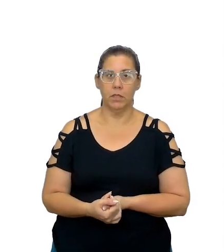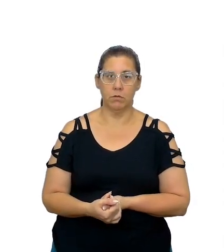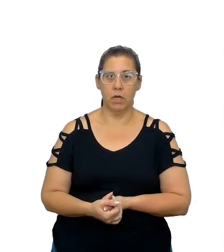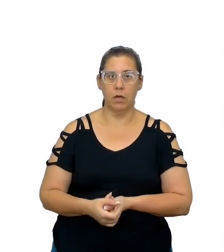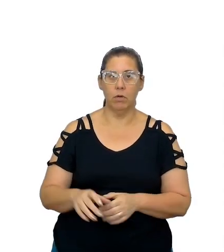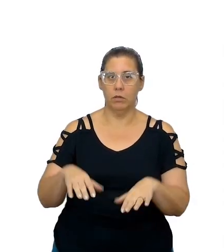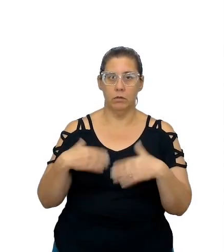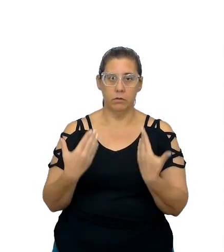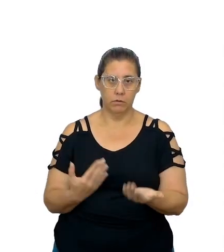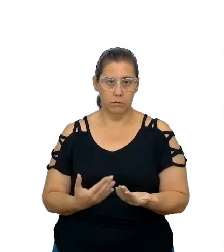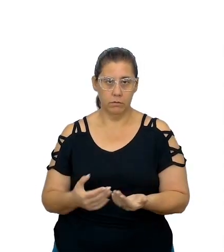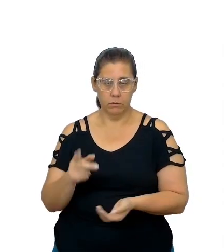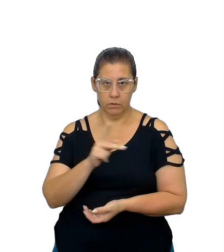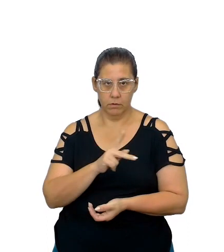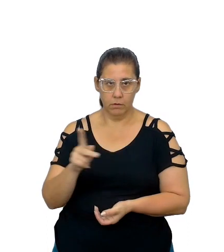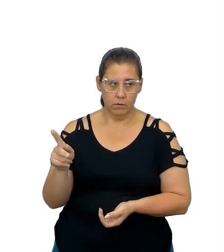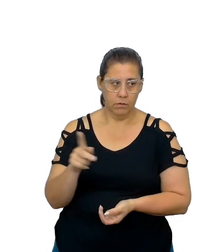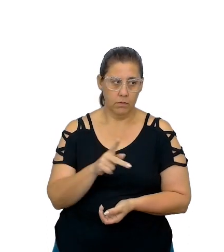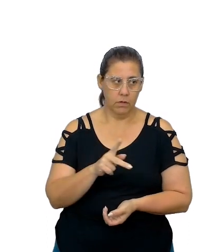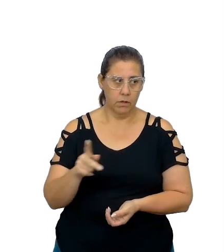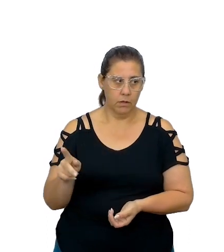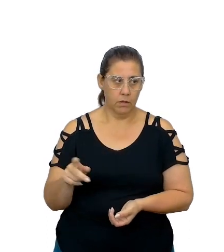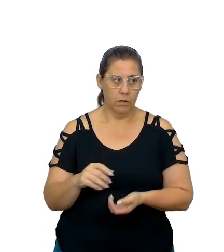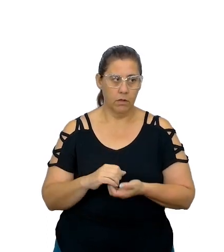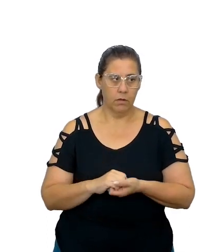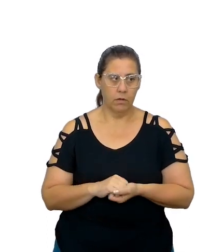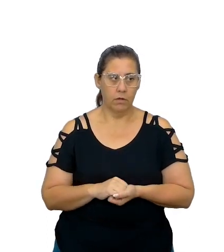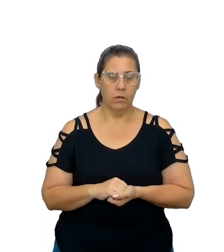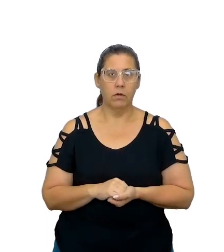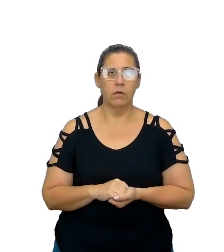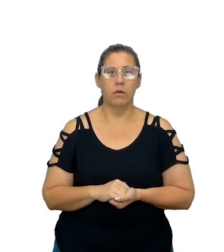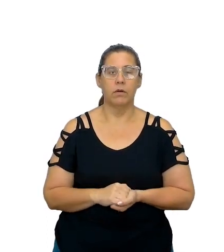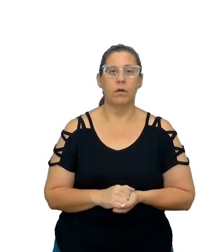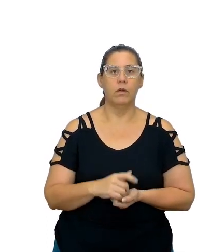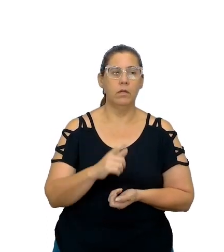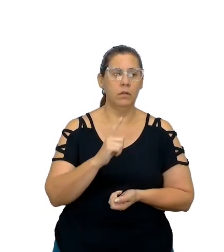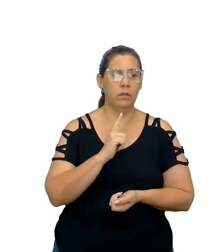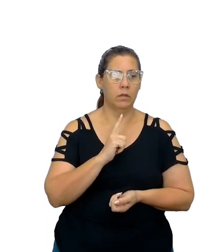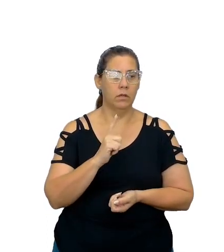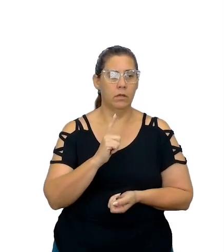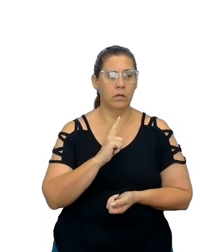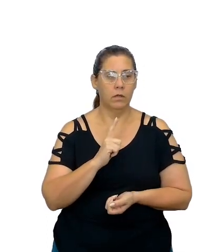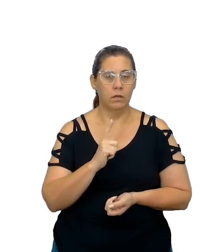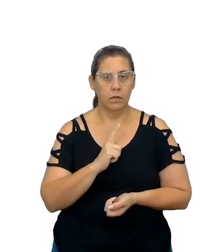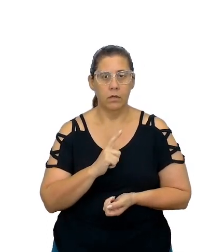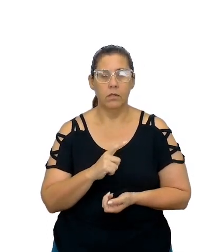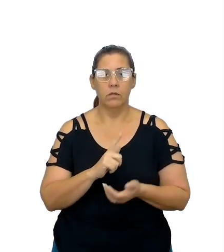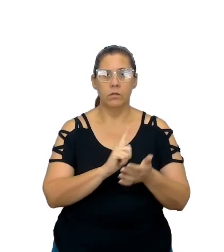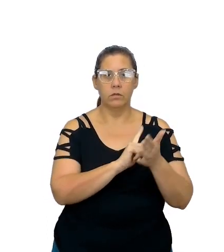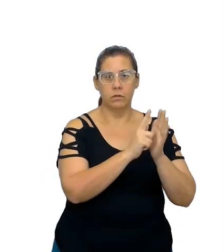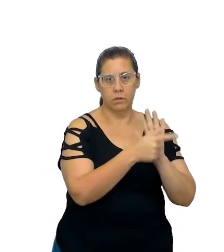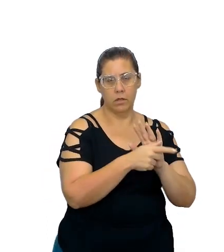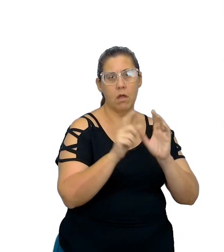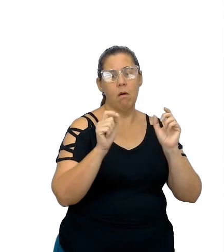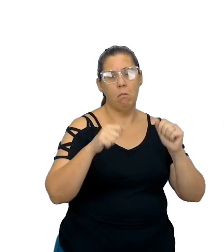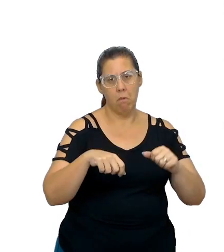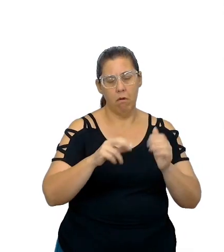Então, professor, por que que é importante que os alunos conheçam o maior número de gêneros textuais possíveis